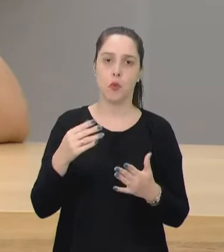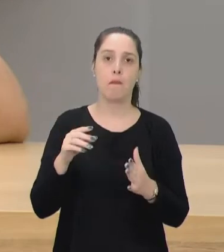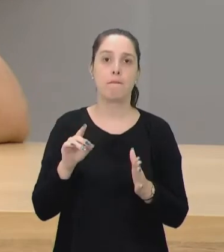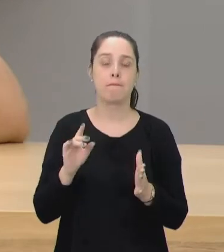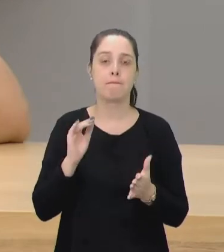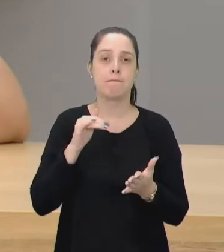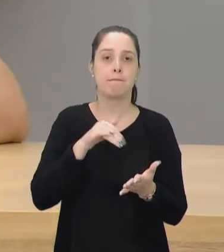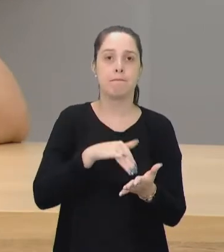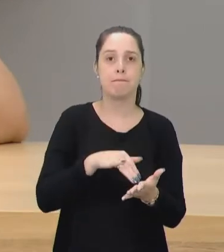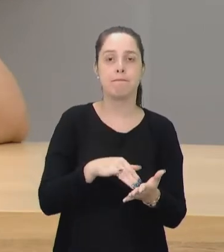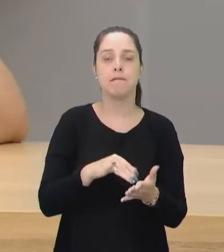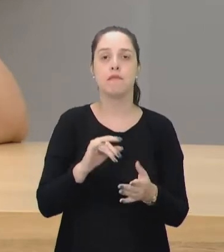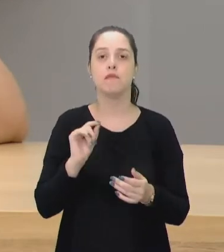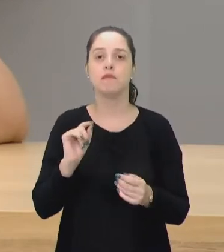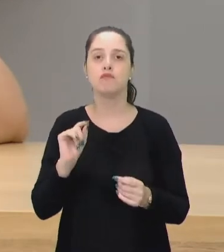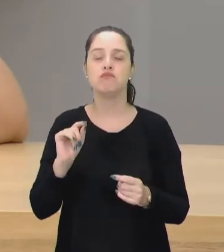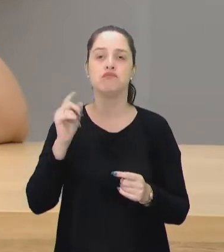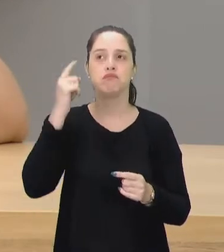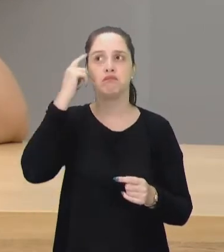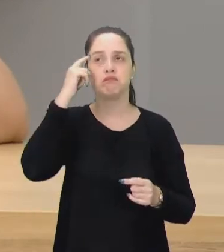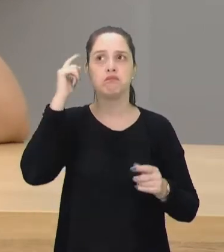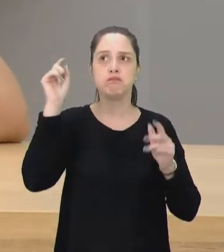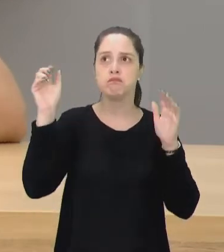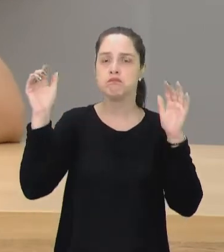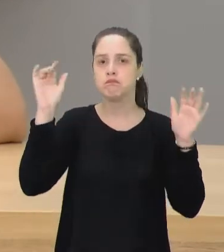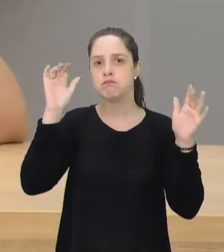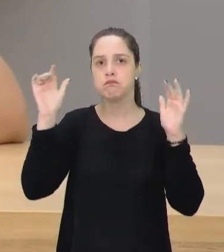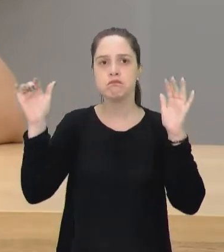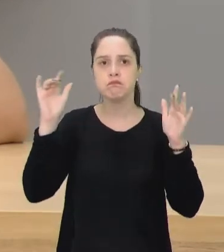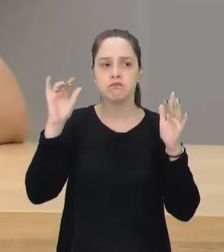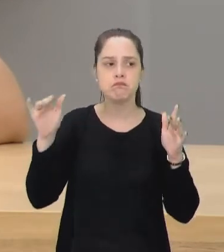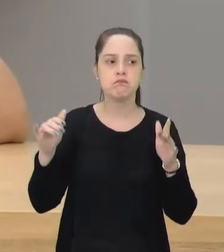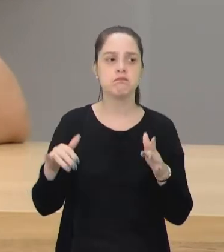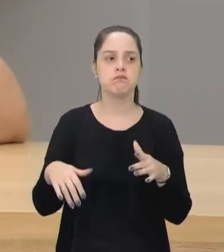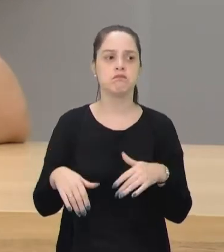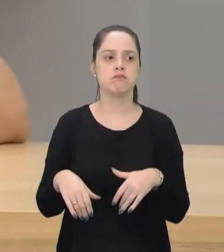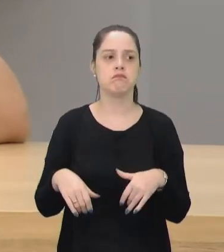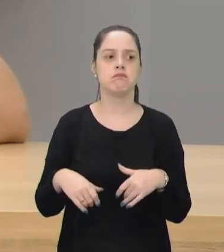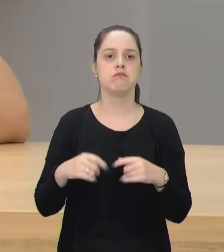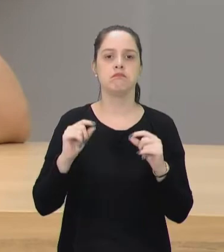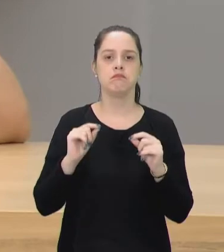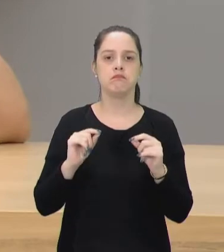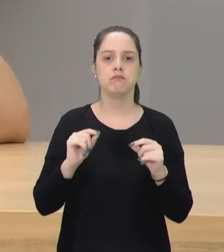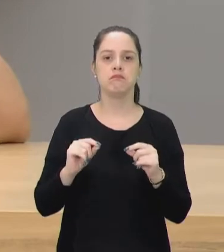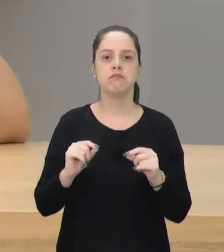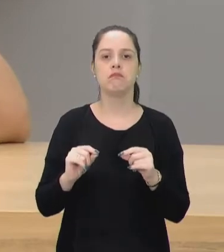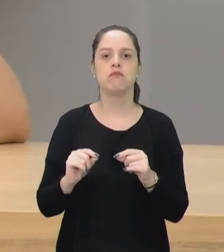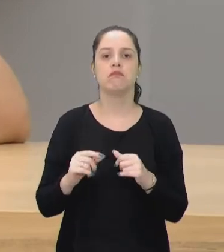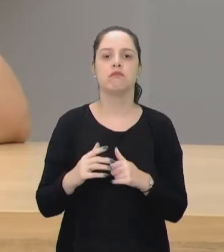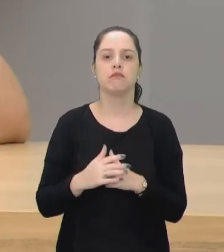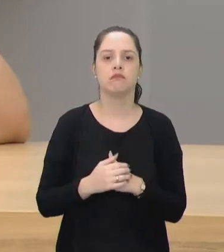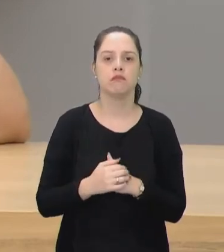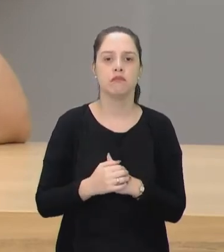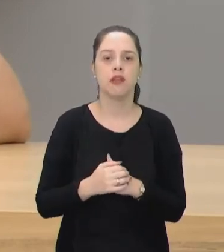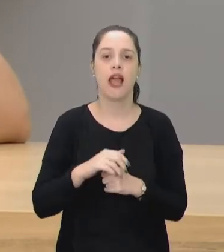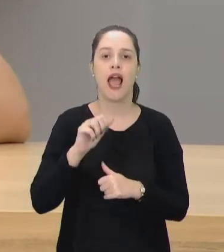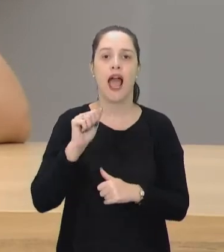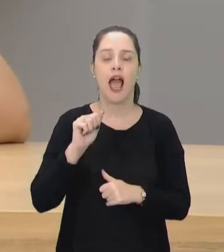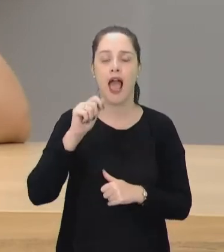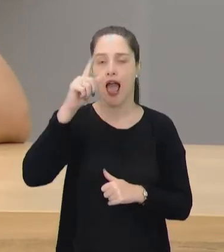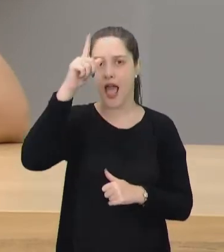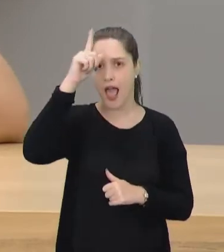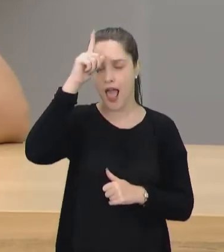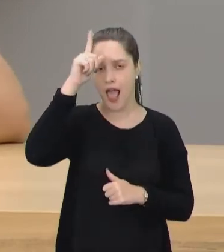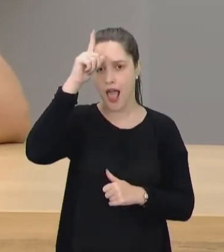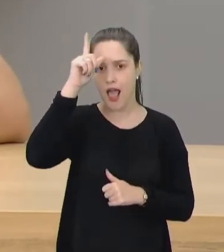e utilizamos no pensamento de Frederic Hexel, que era um pensador alemão.